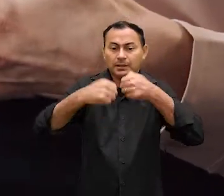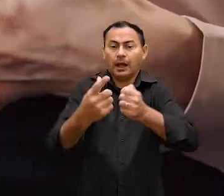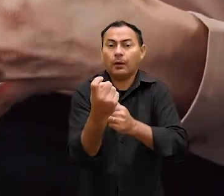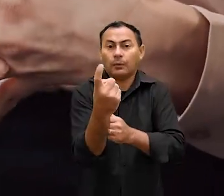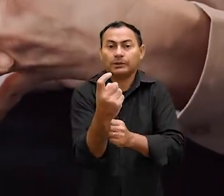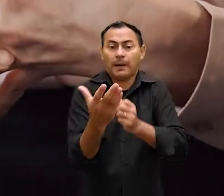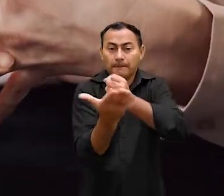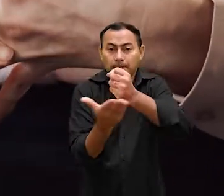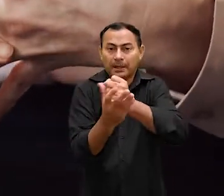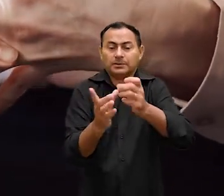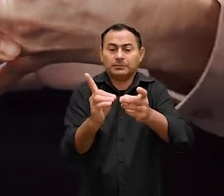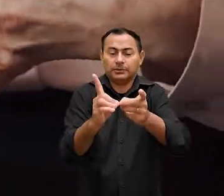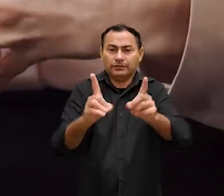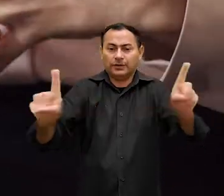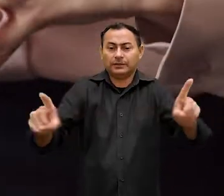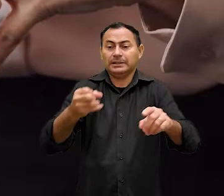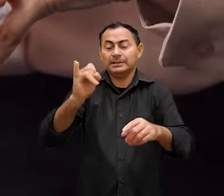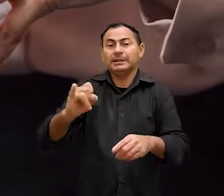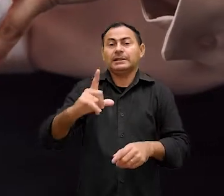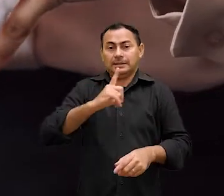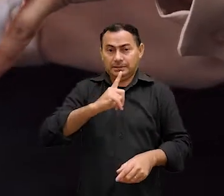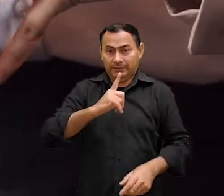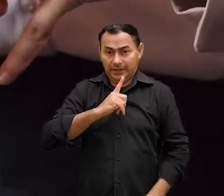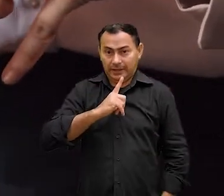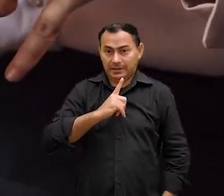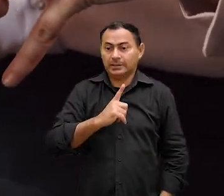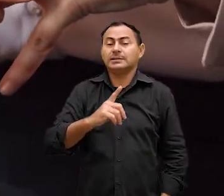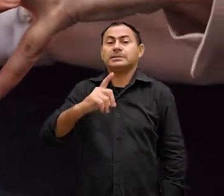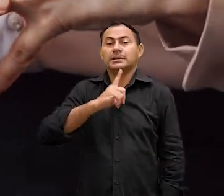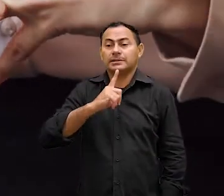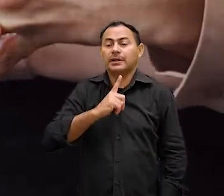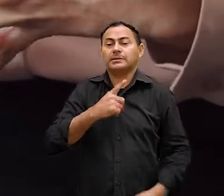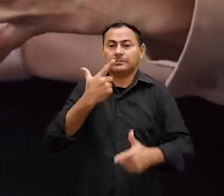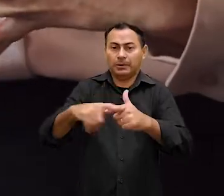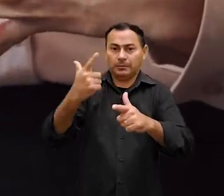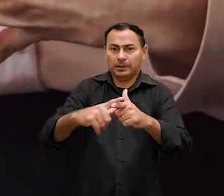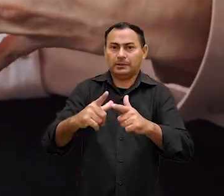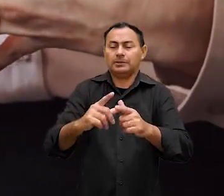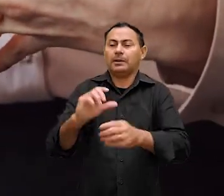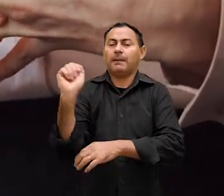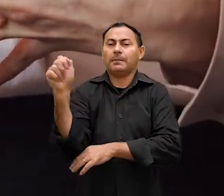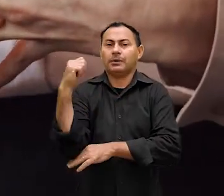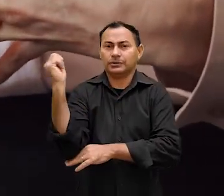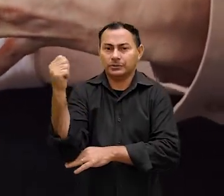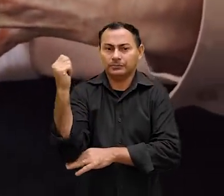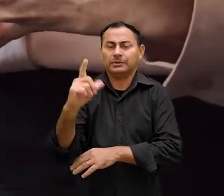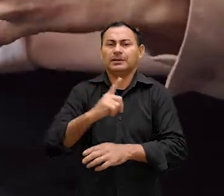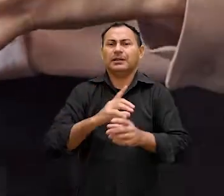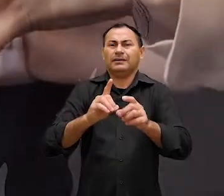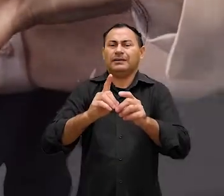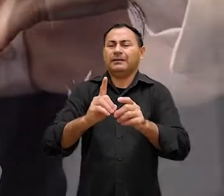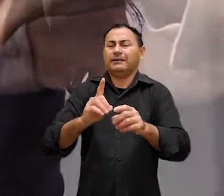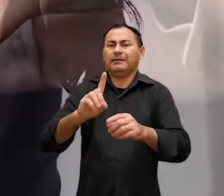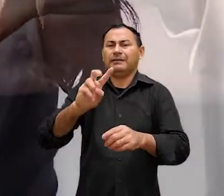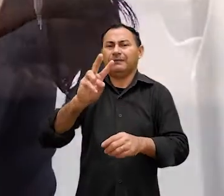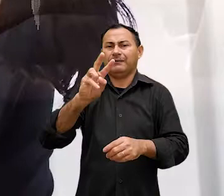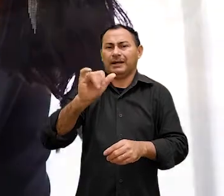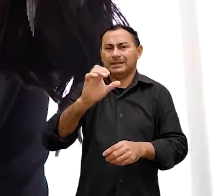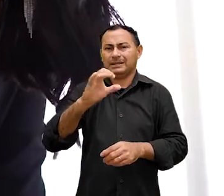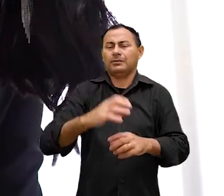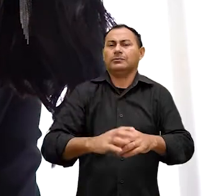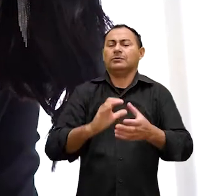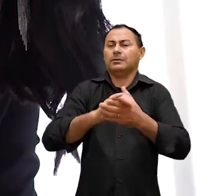única base para o divórcio. Se existe esse problema da prostituição, devassidão, por parte